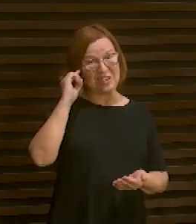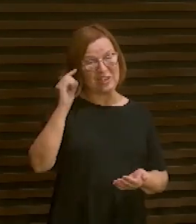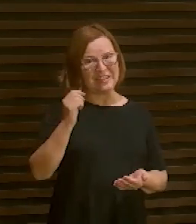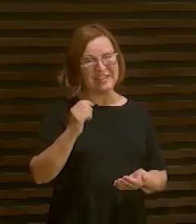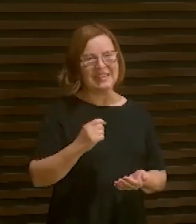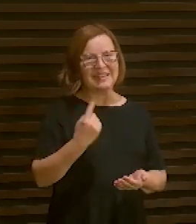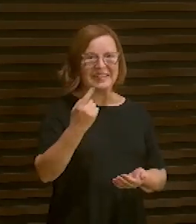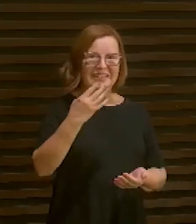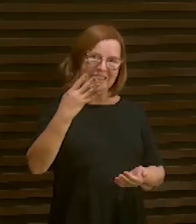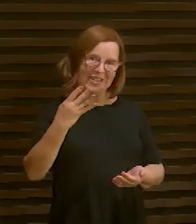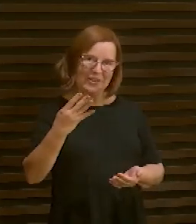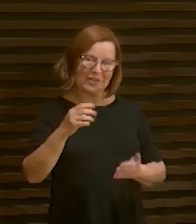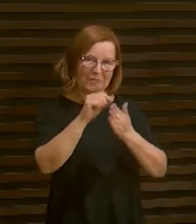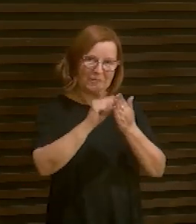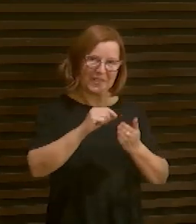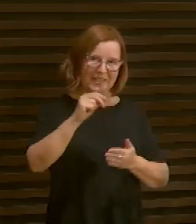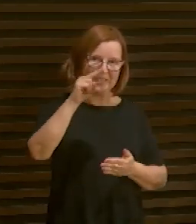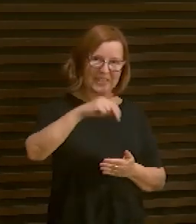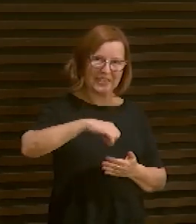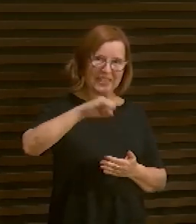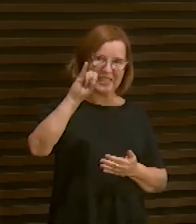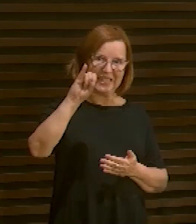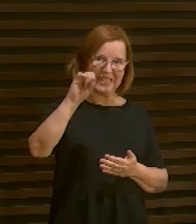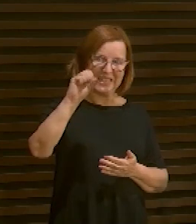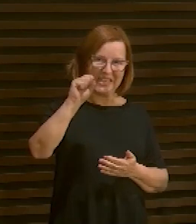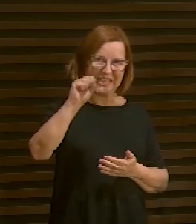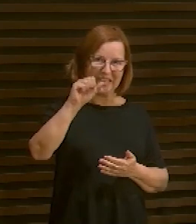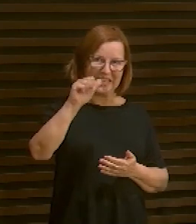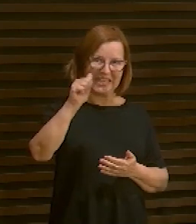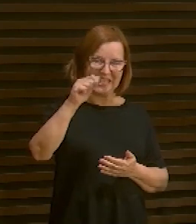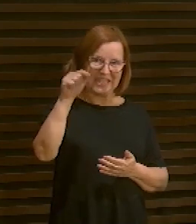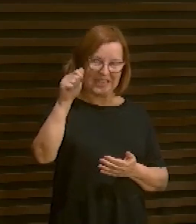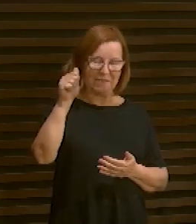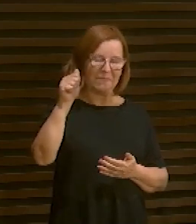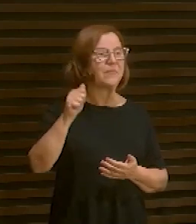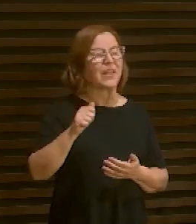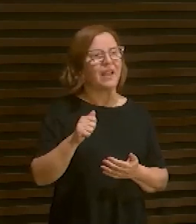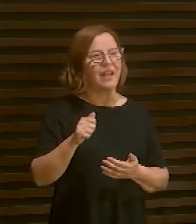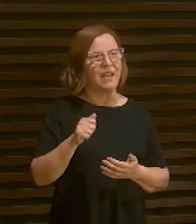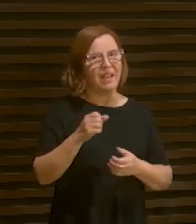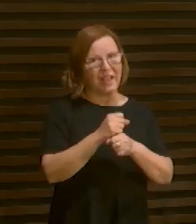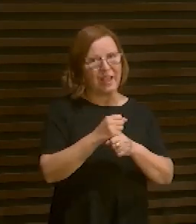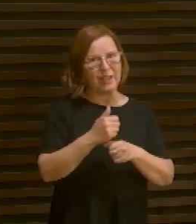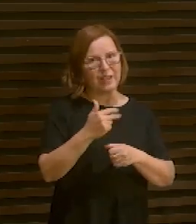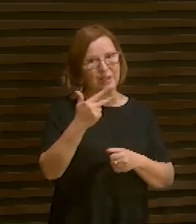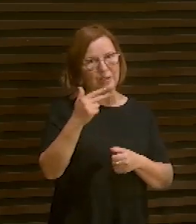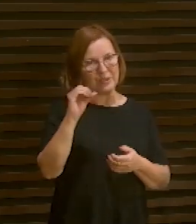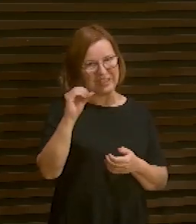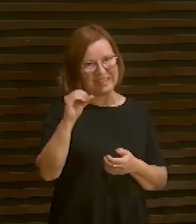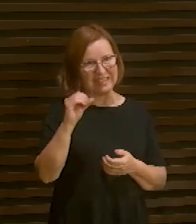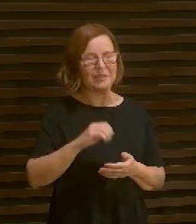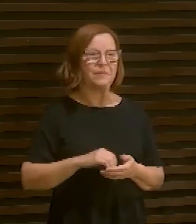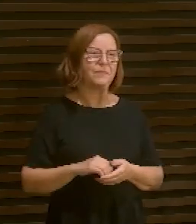Nisan, do ano 30, houve uma grande salvação, em que o tanto que santifica como